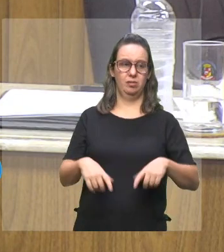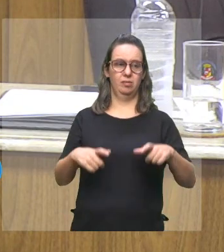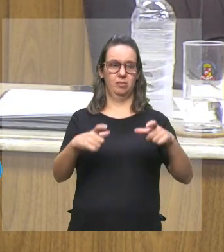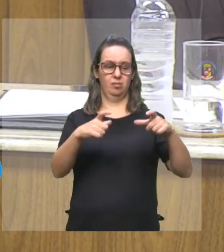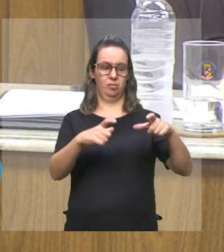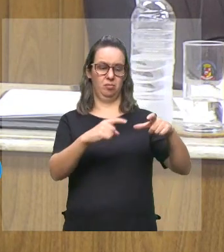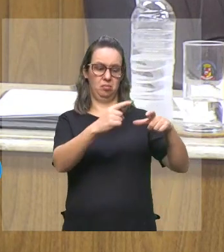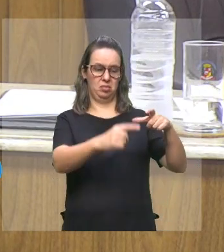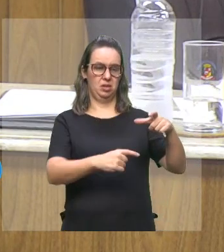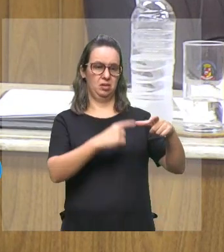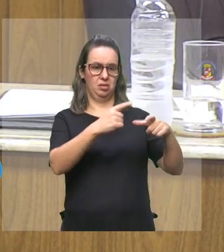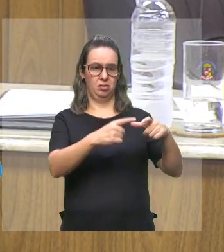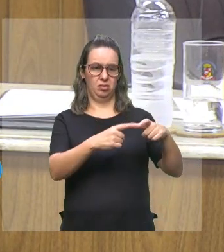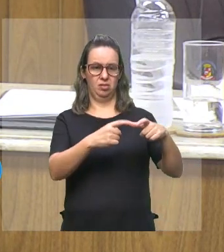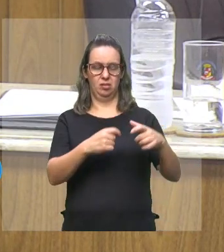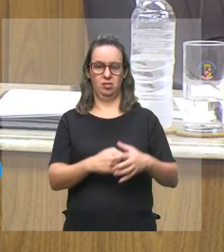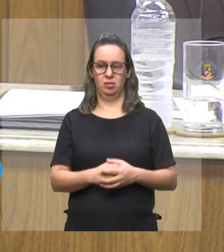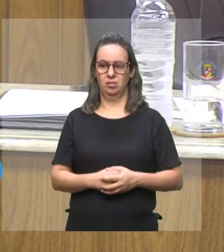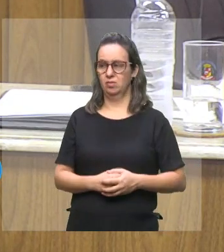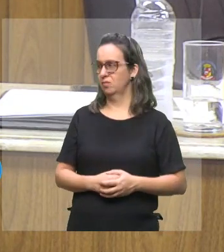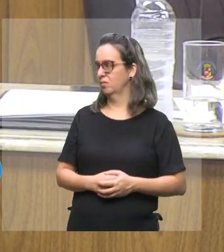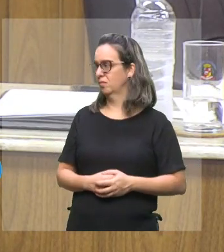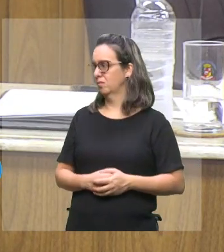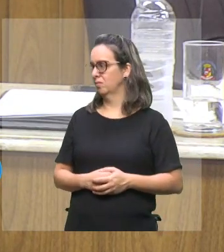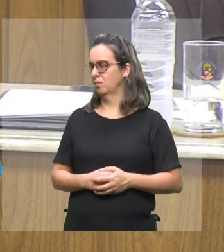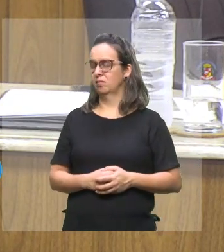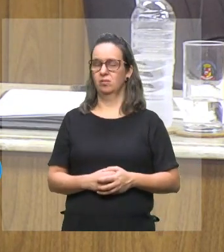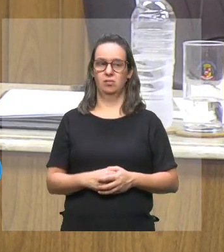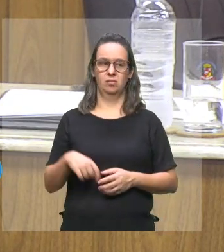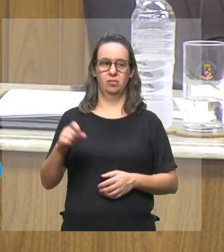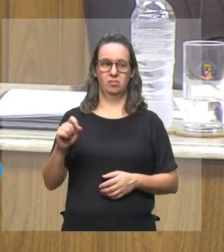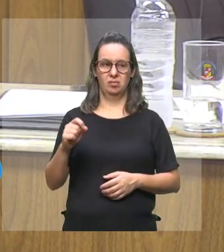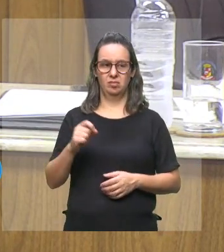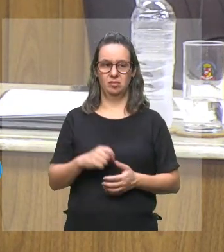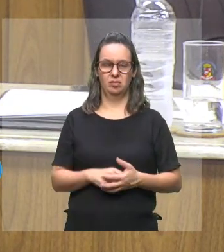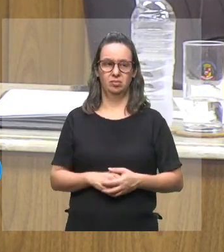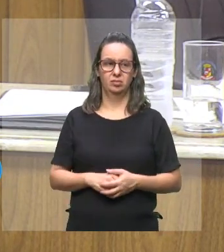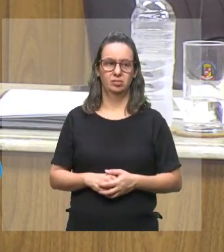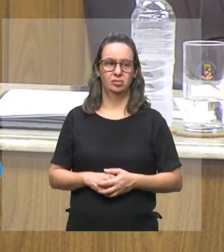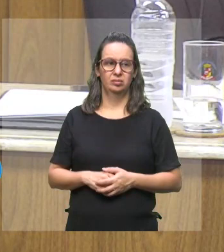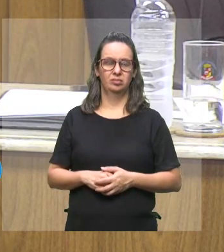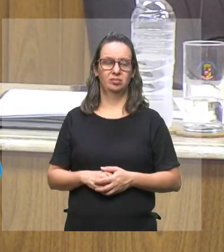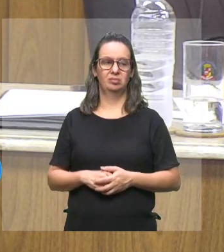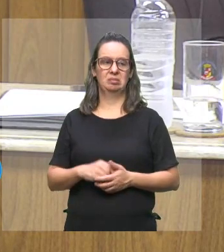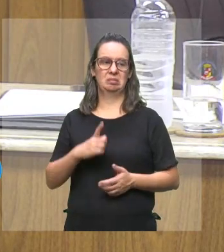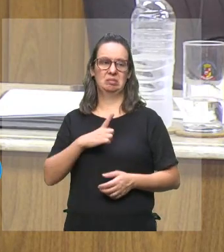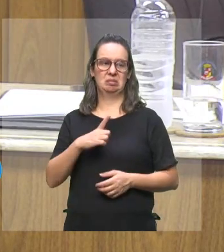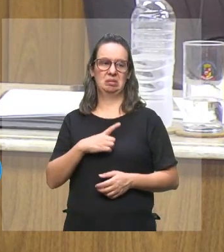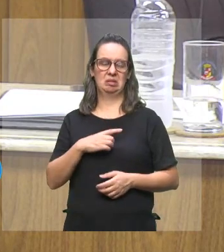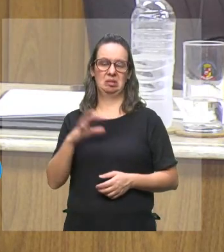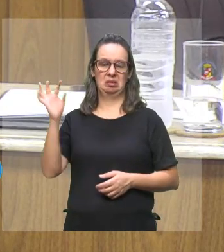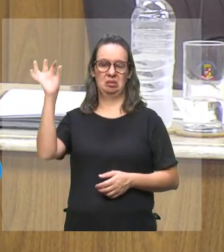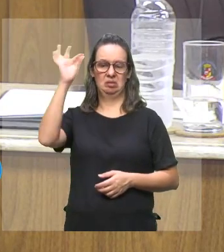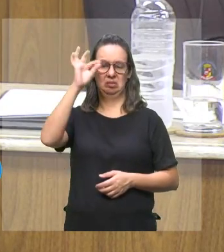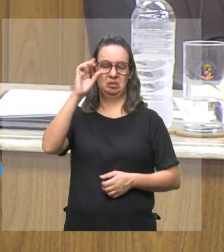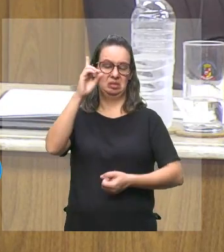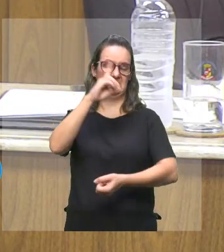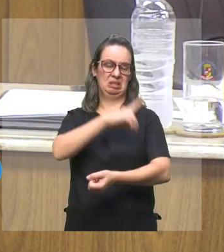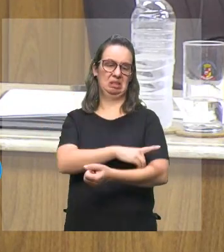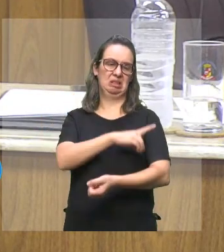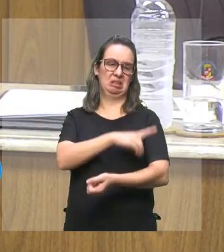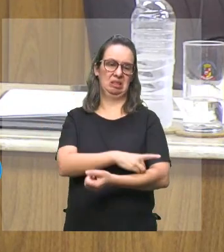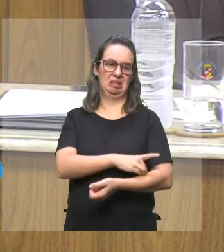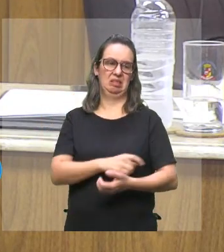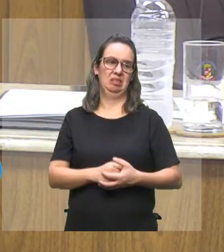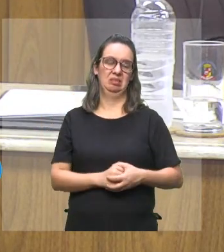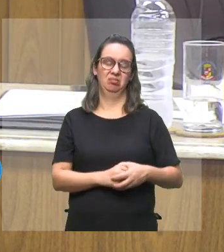de larvas do mosquito da dengue. Então, uma situação que a gente está passando como hoje, em que, não tenho informações desse final de semana, mas